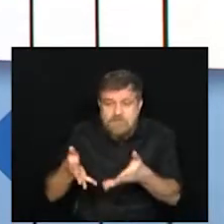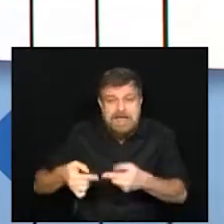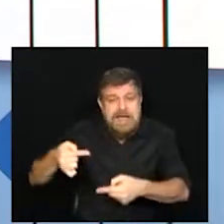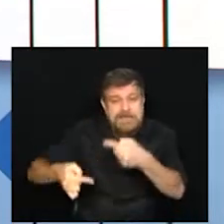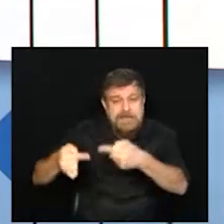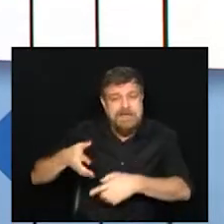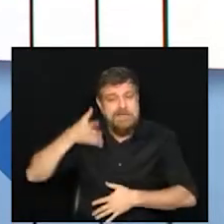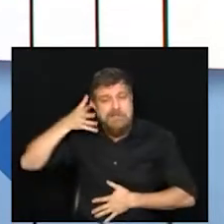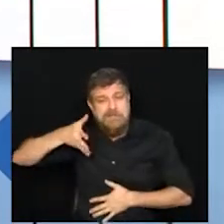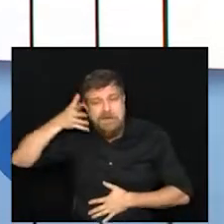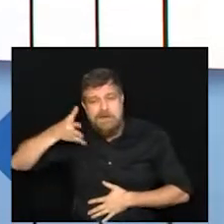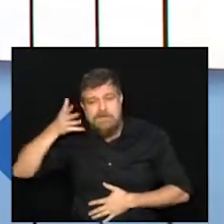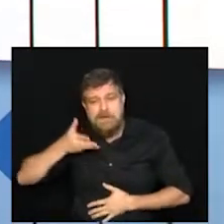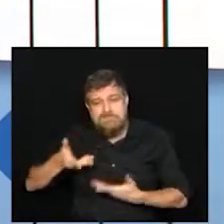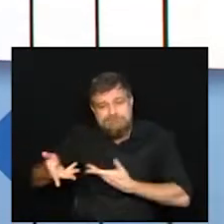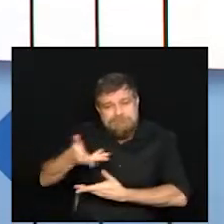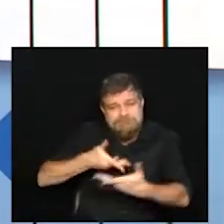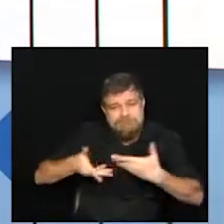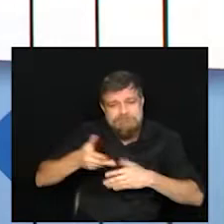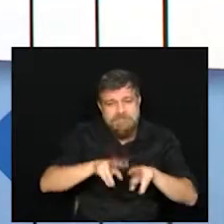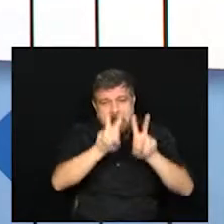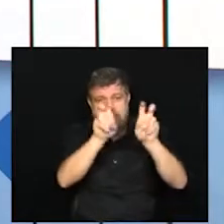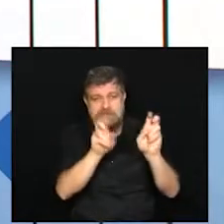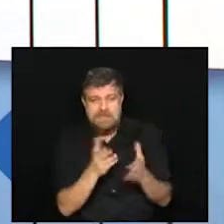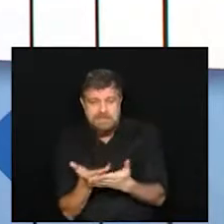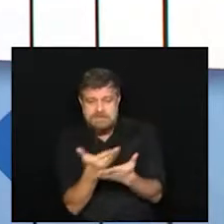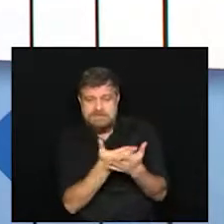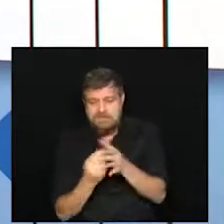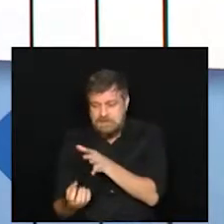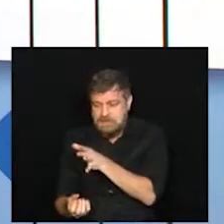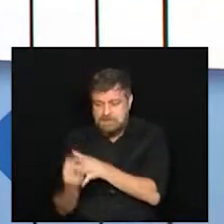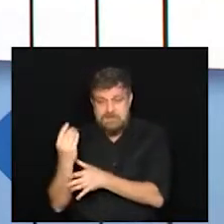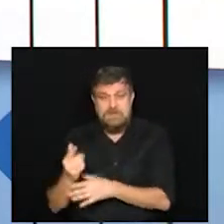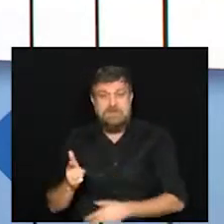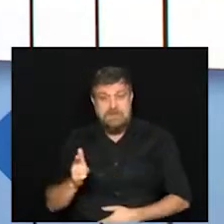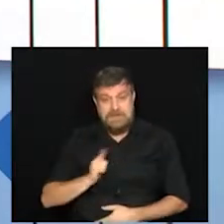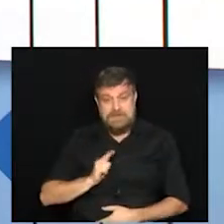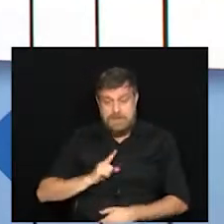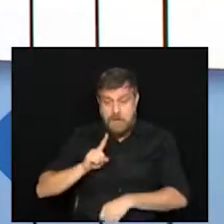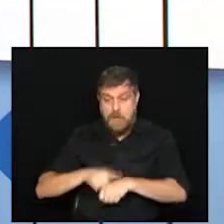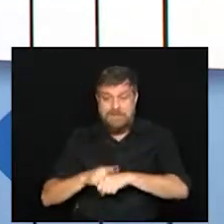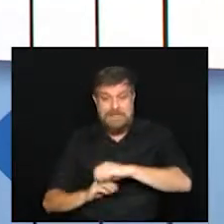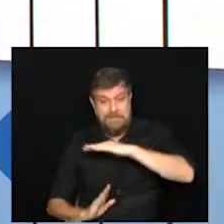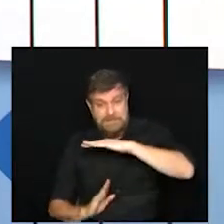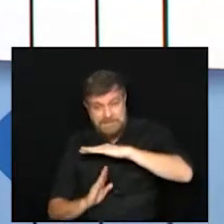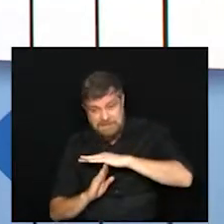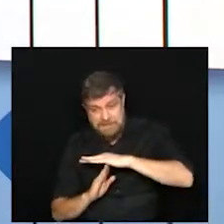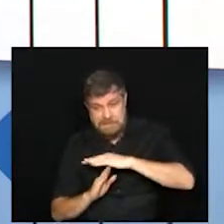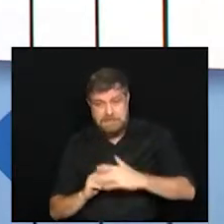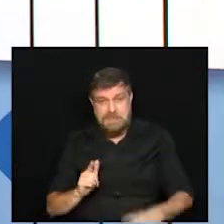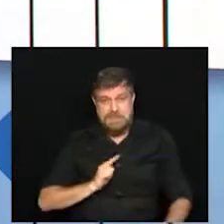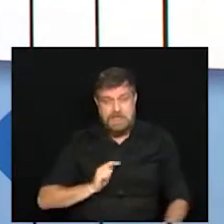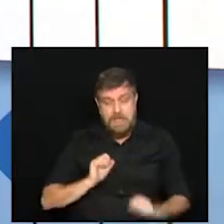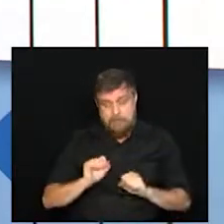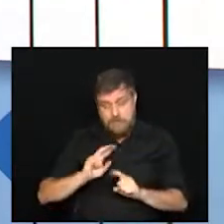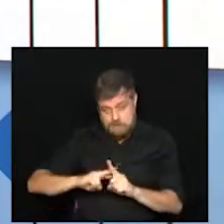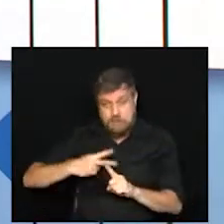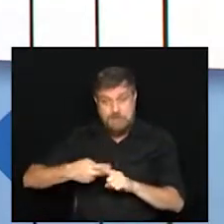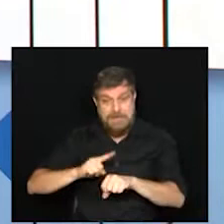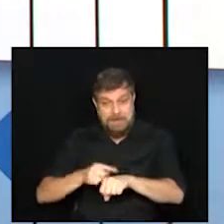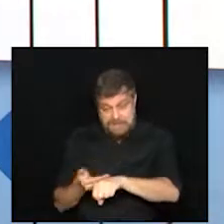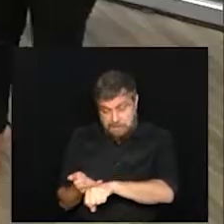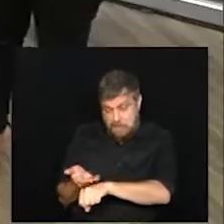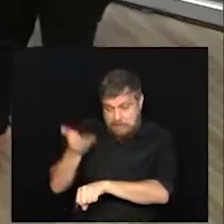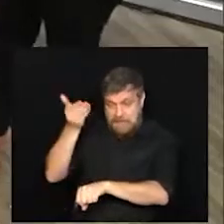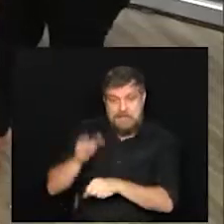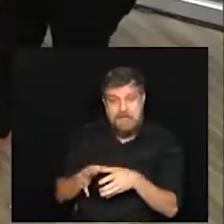e discussões das matérias que foram objeto de sua criação, e elas têm um prazo final que pode ser prorrogado. No caso